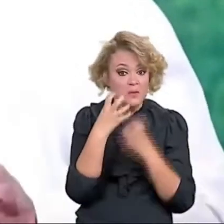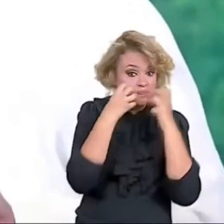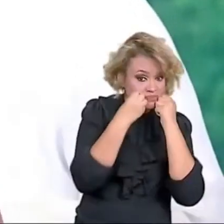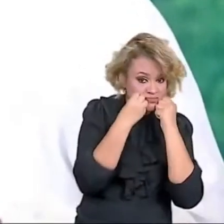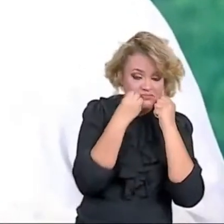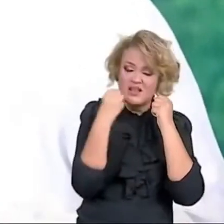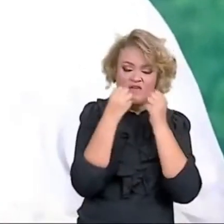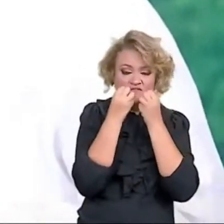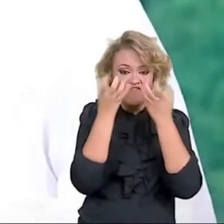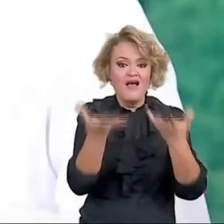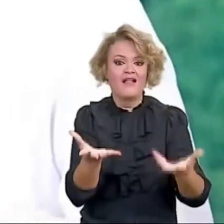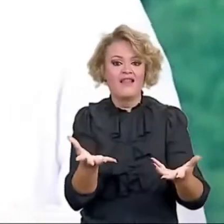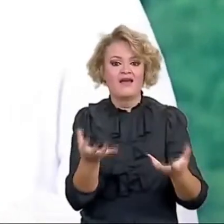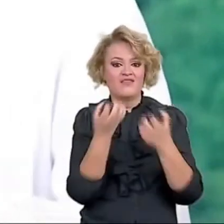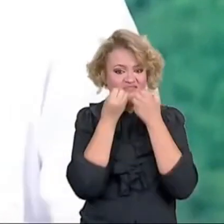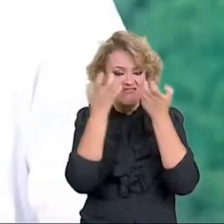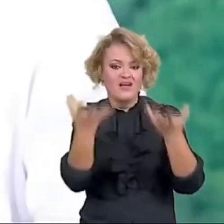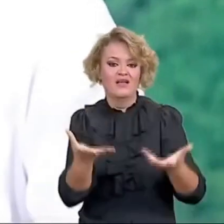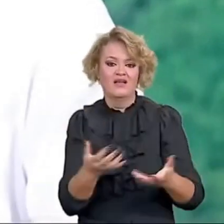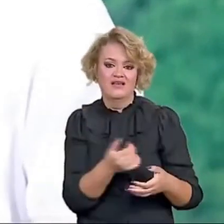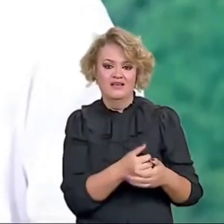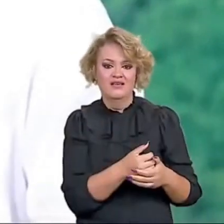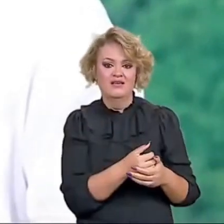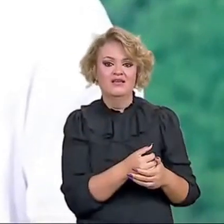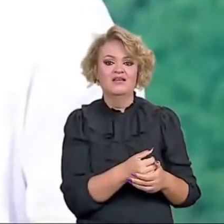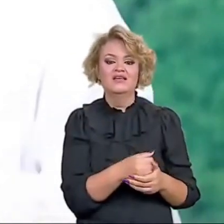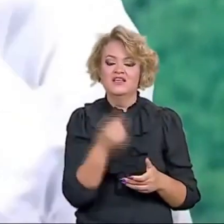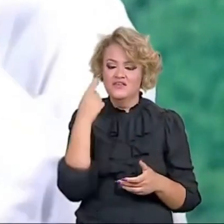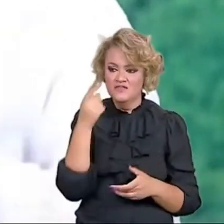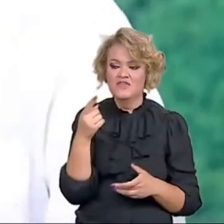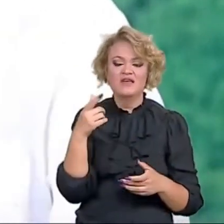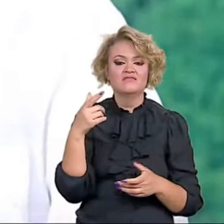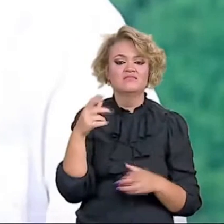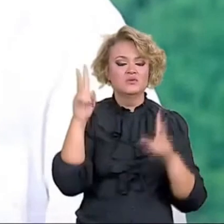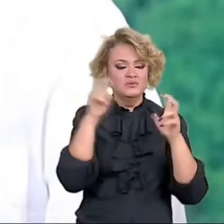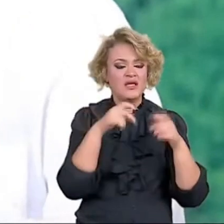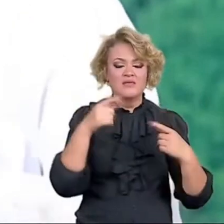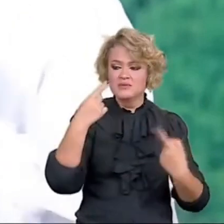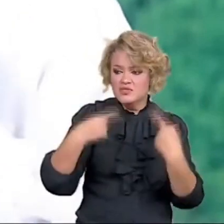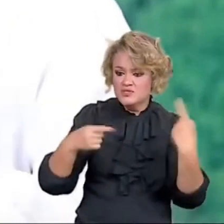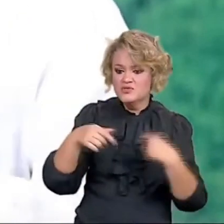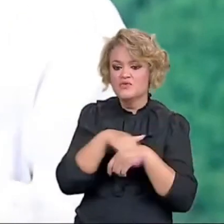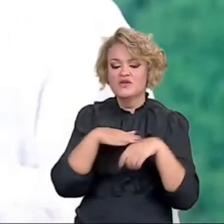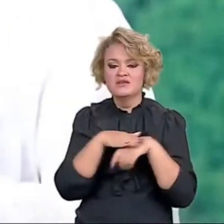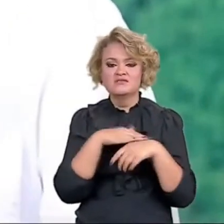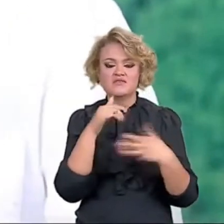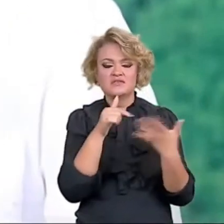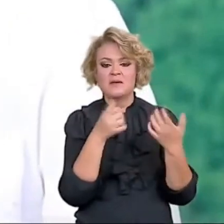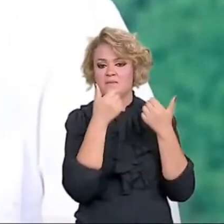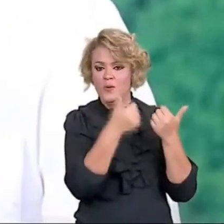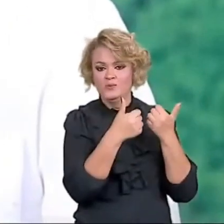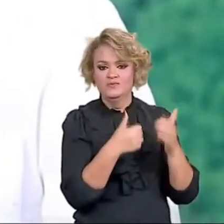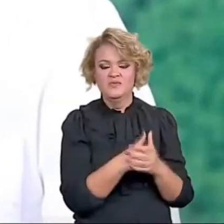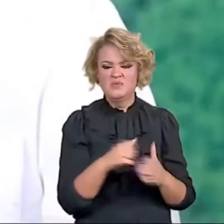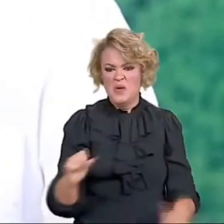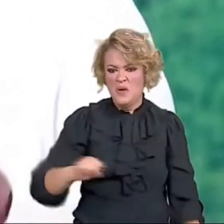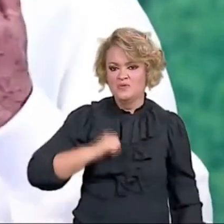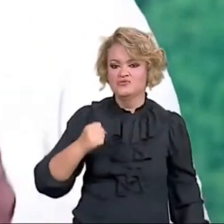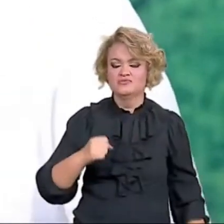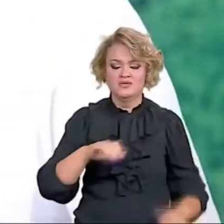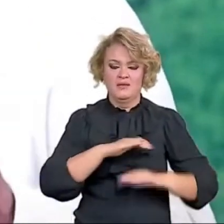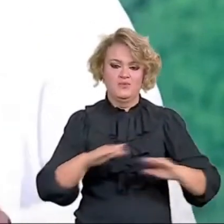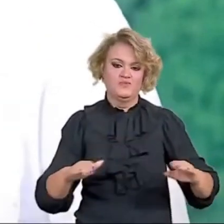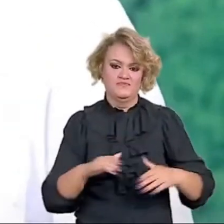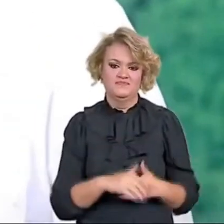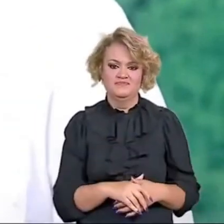Tire da sua cabeça e coloque ela para o mundo discutir. Discutir coisa boa, porque o ódio nós já derrotamos.